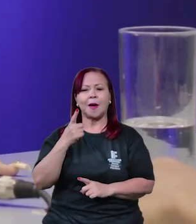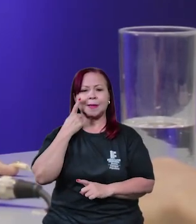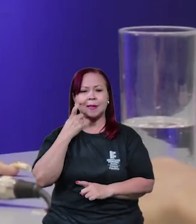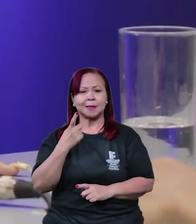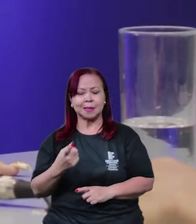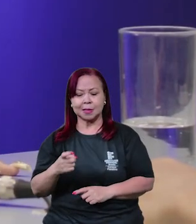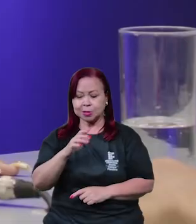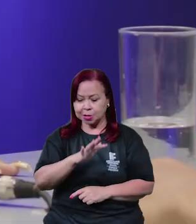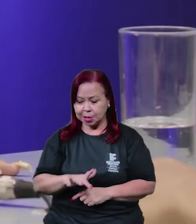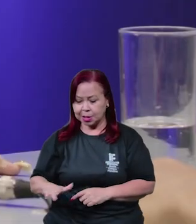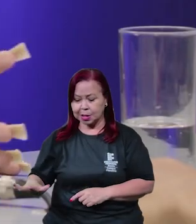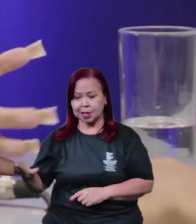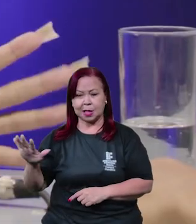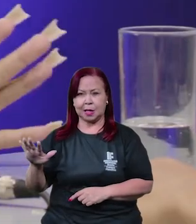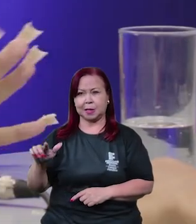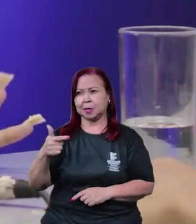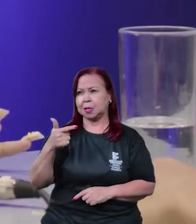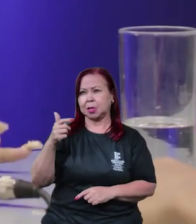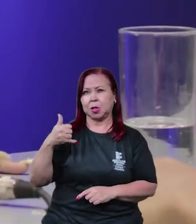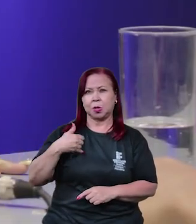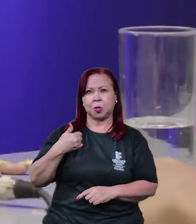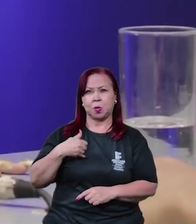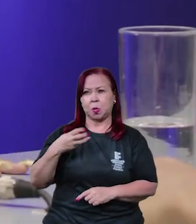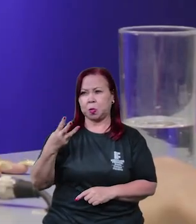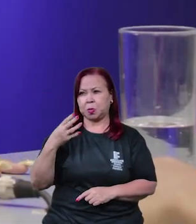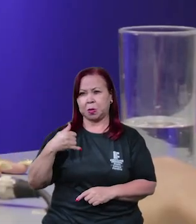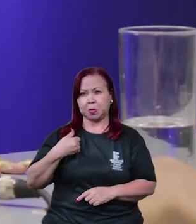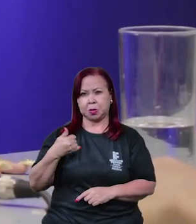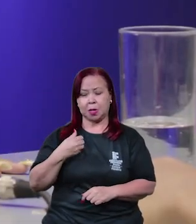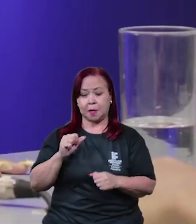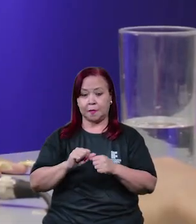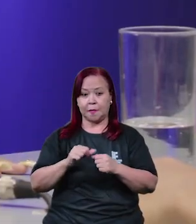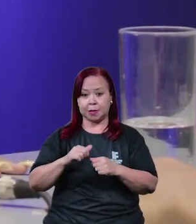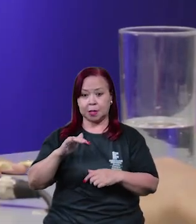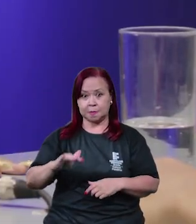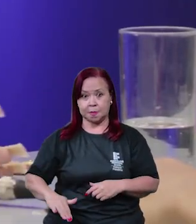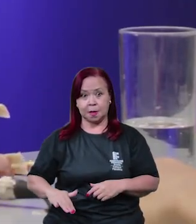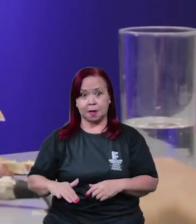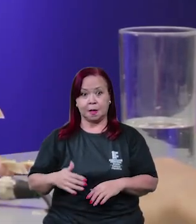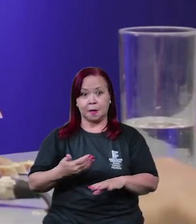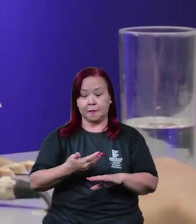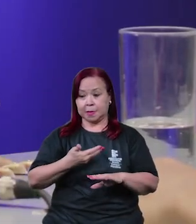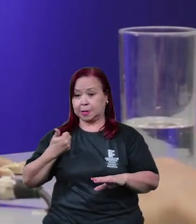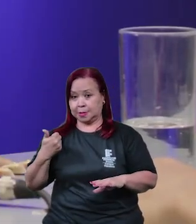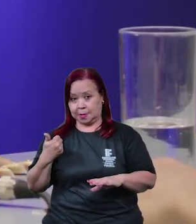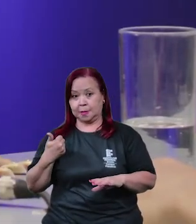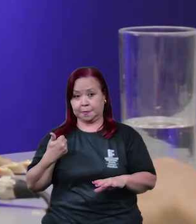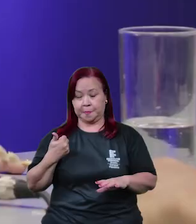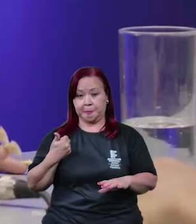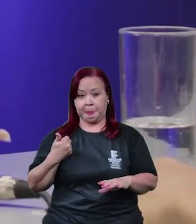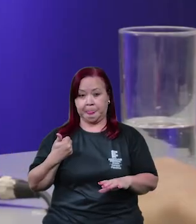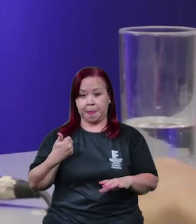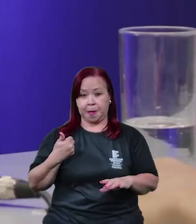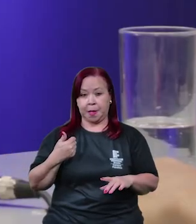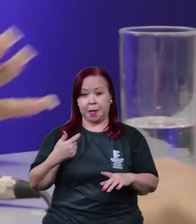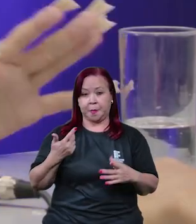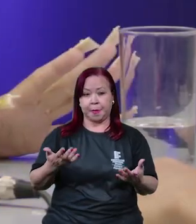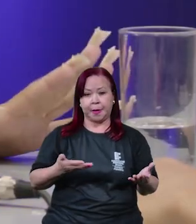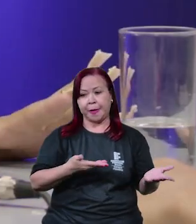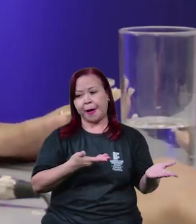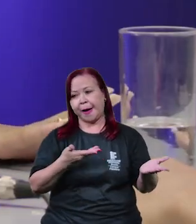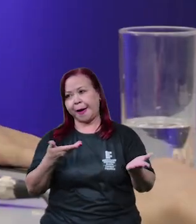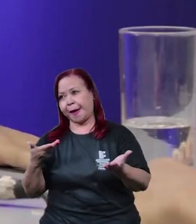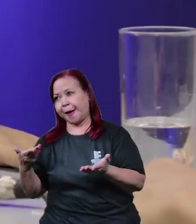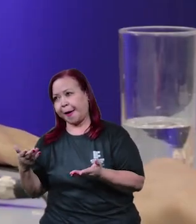crianças fazerem, tipo, crianças de 2, 3 anos de idade, fazer trança tão cedo. Porque às vezes também recorrem a isso, de tipo, vou ter que levar